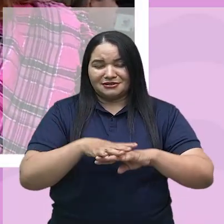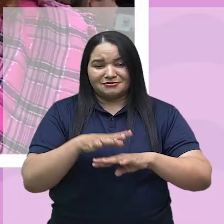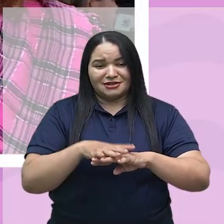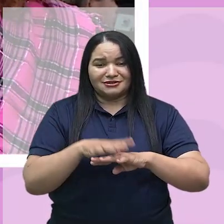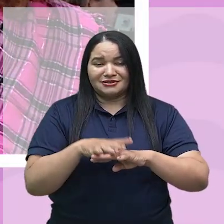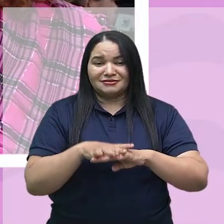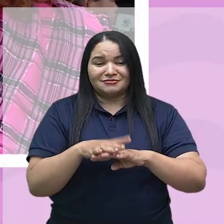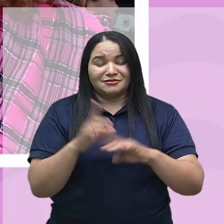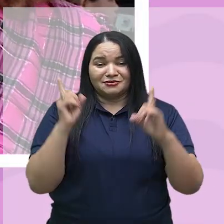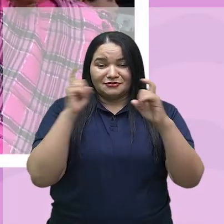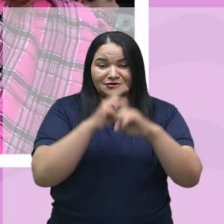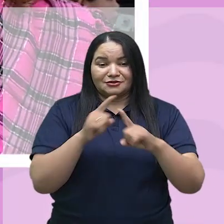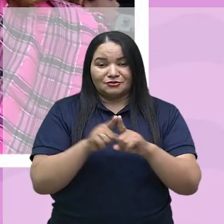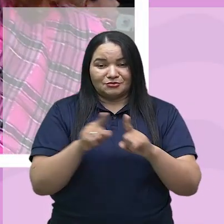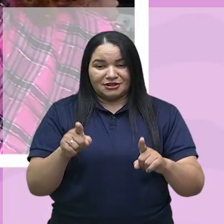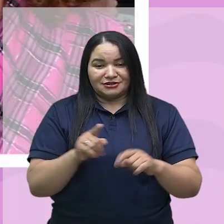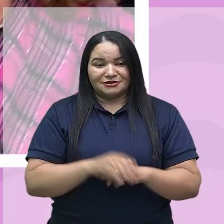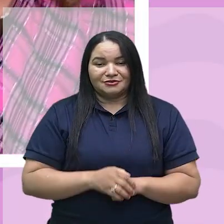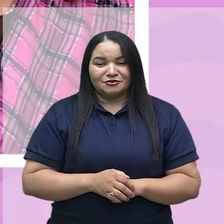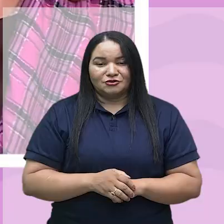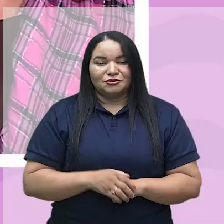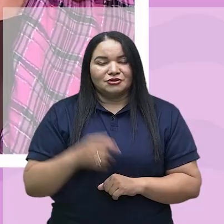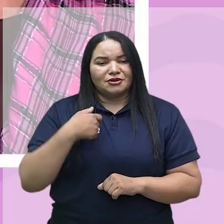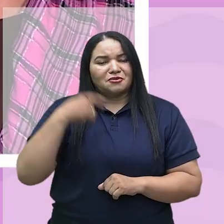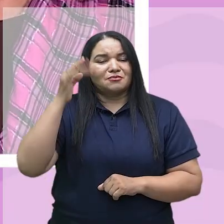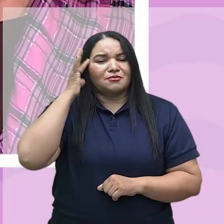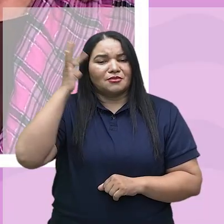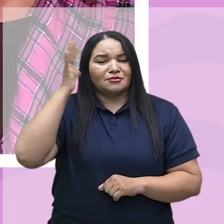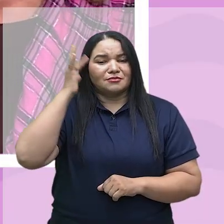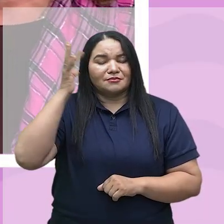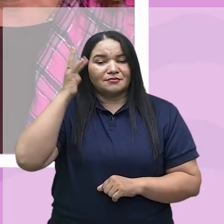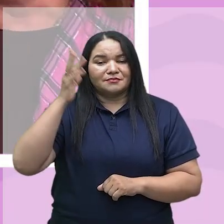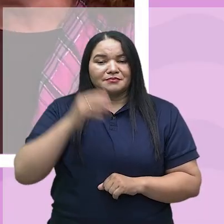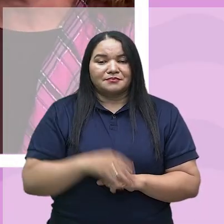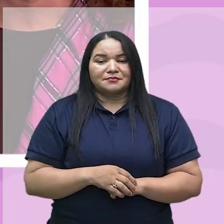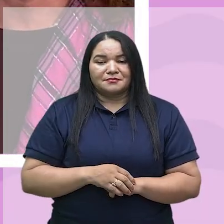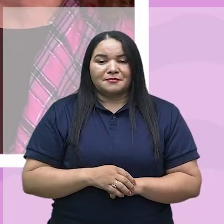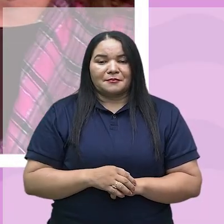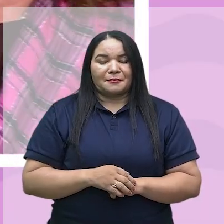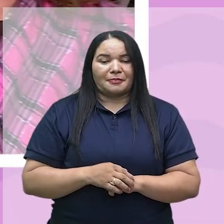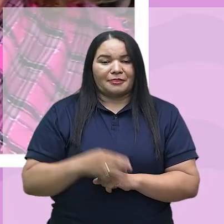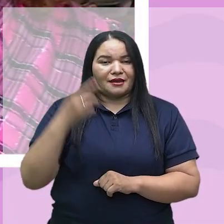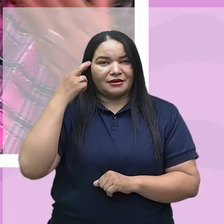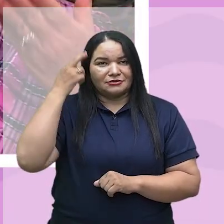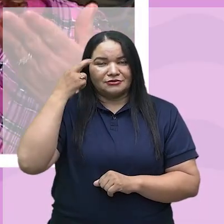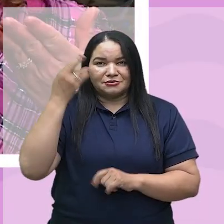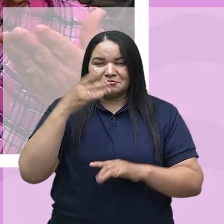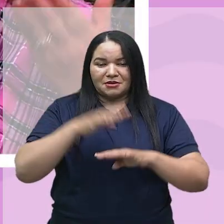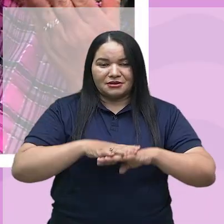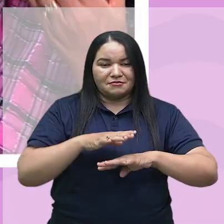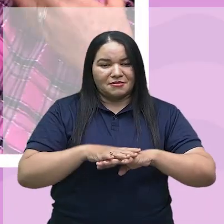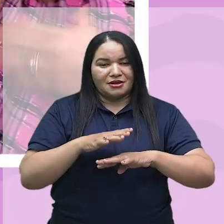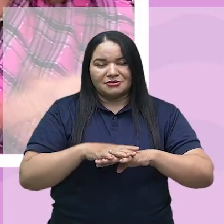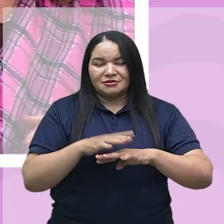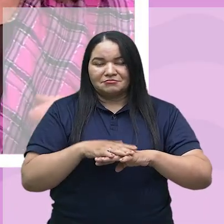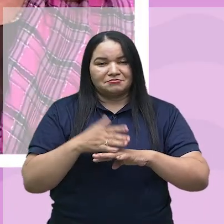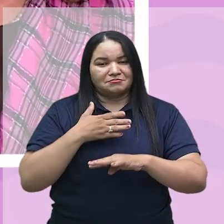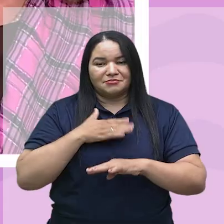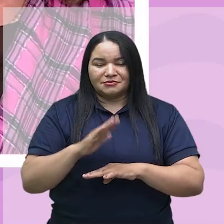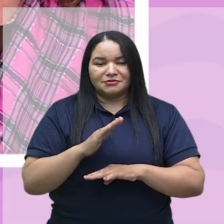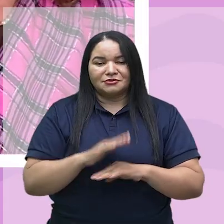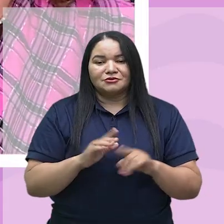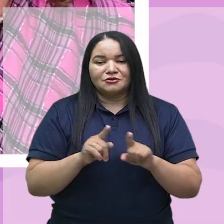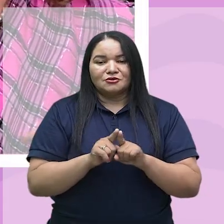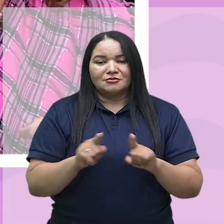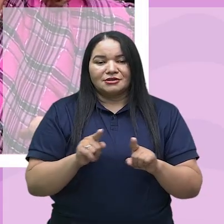de arte, sou péssima em matemática. Brincadeira. Não, mas no meu pensamento, raciocínio lógico e matemática